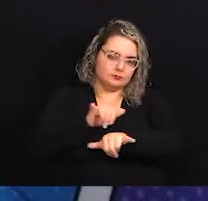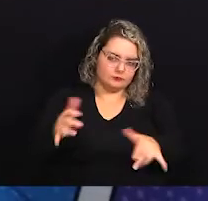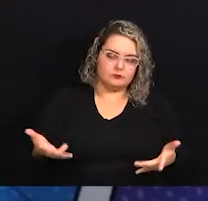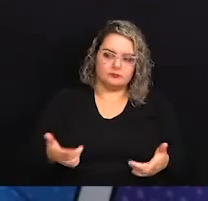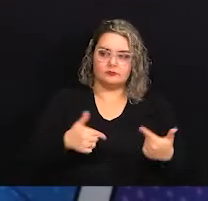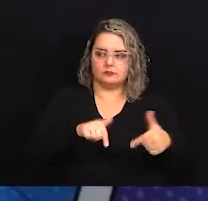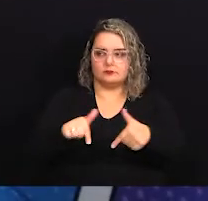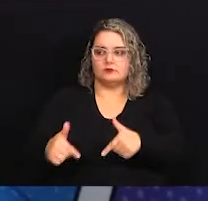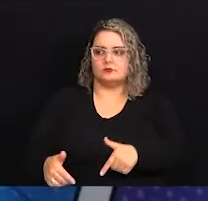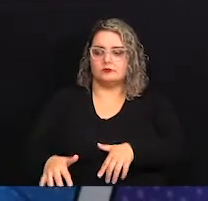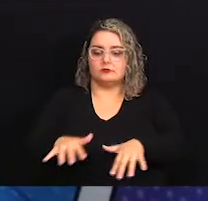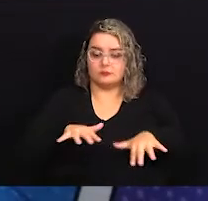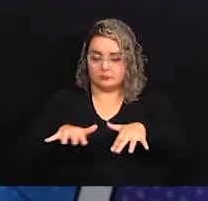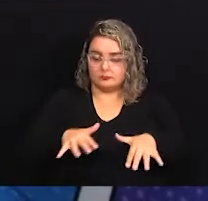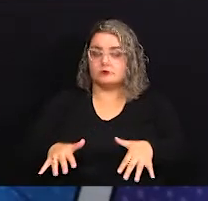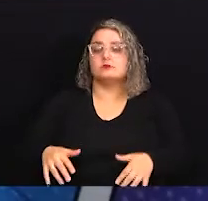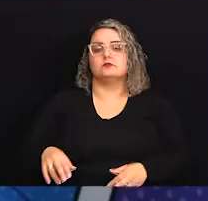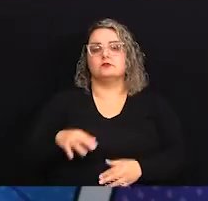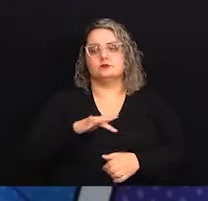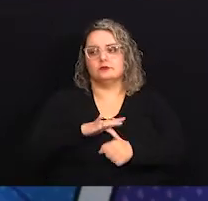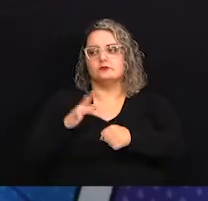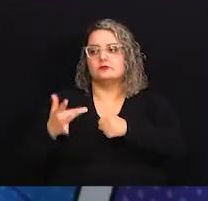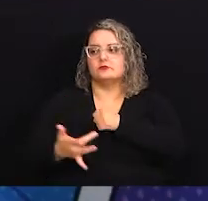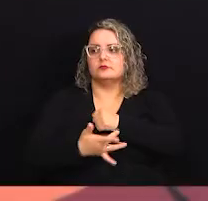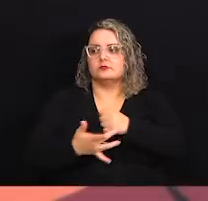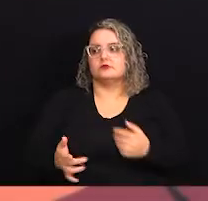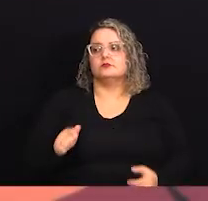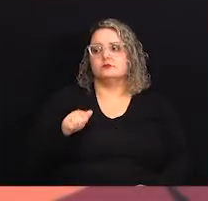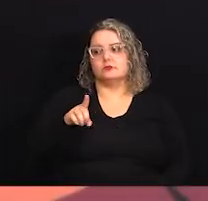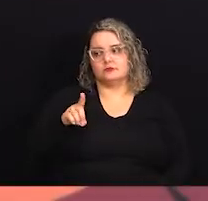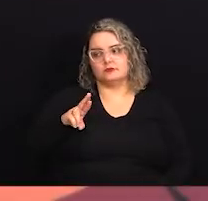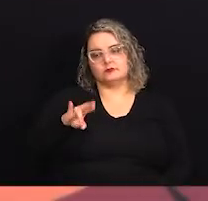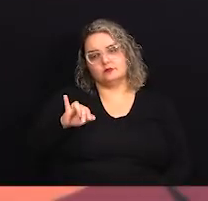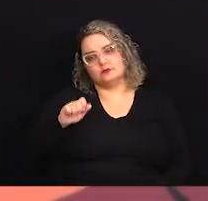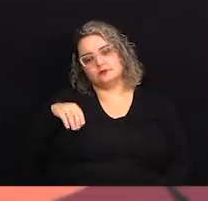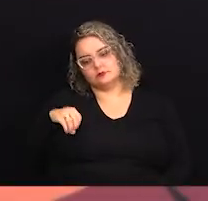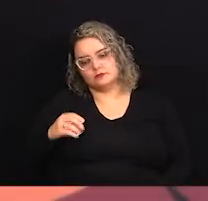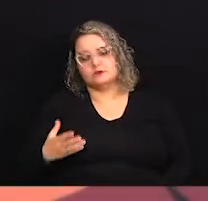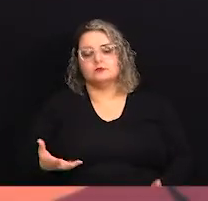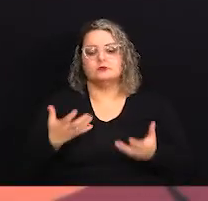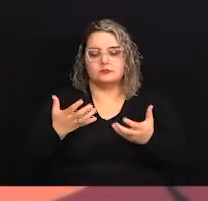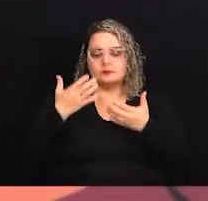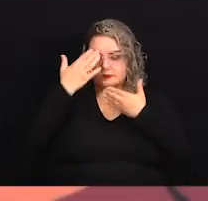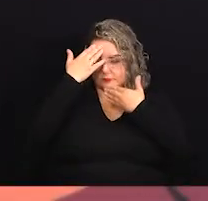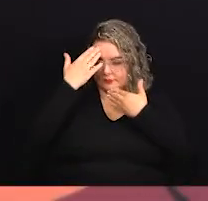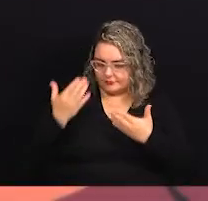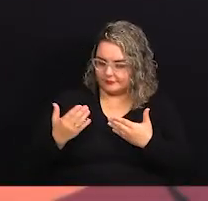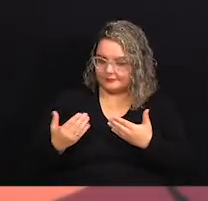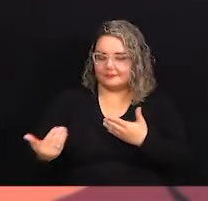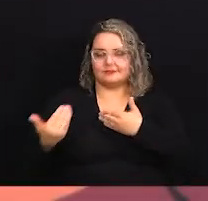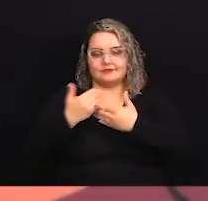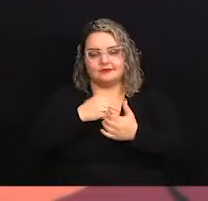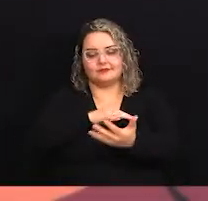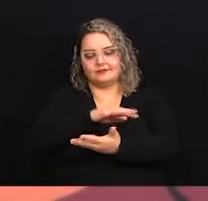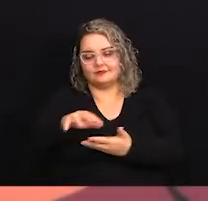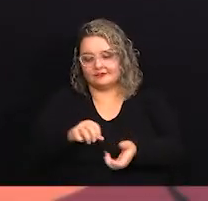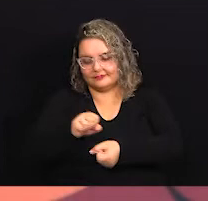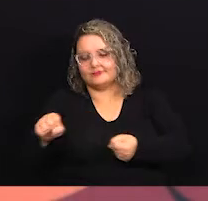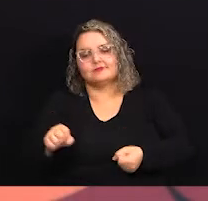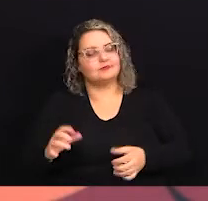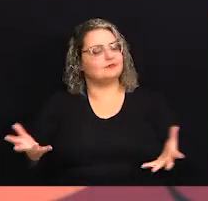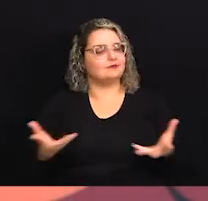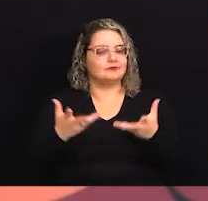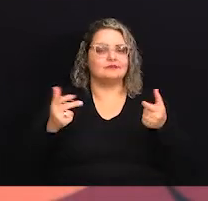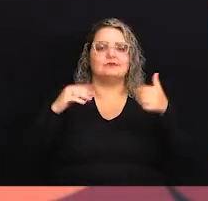então estou sempre movimentando as redes sociais aí. Adriano, eu quero agradecer a sua participação aqui no Universo Épico.